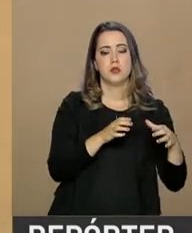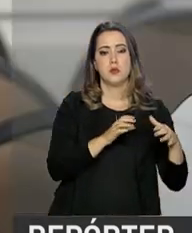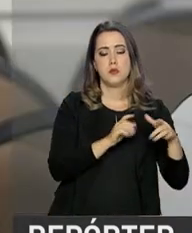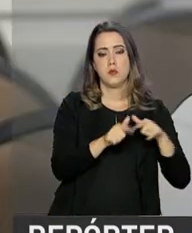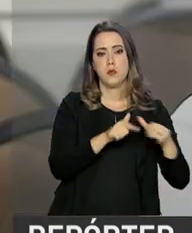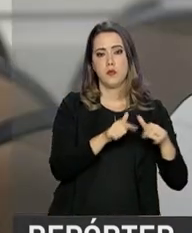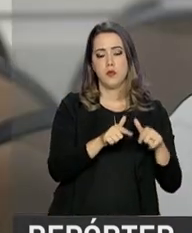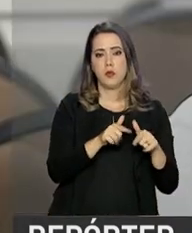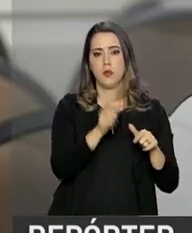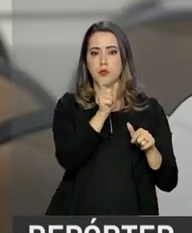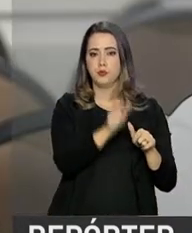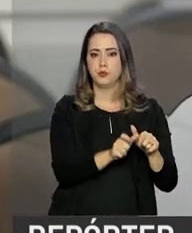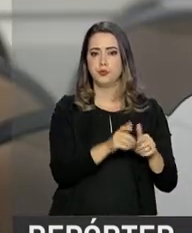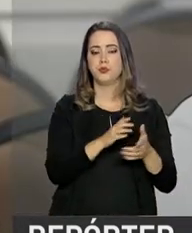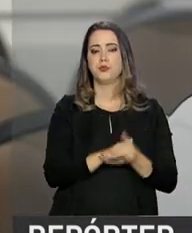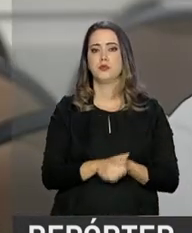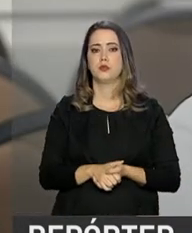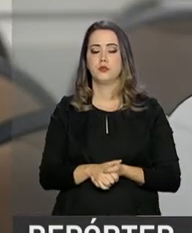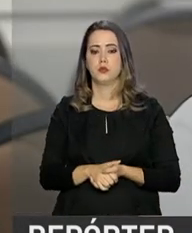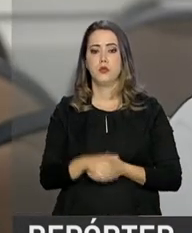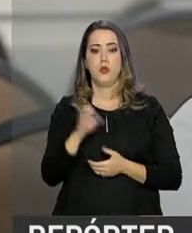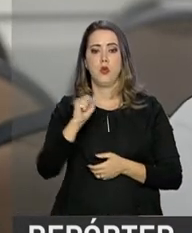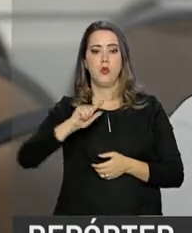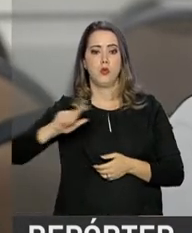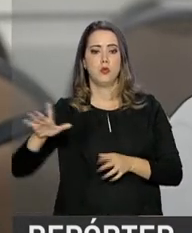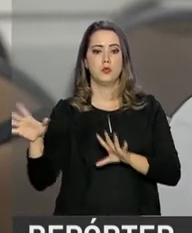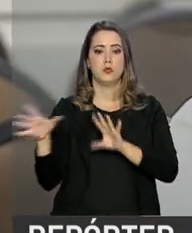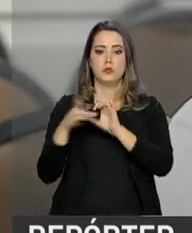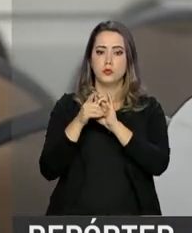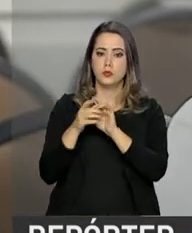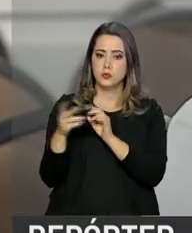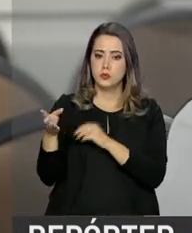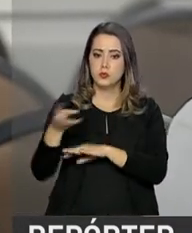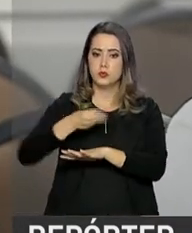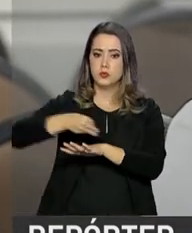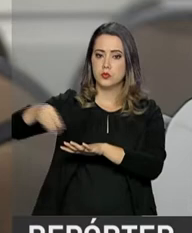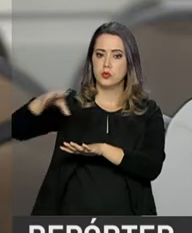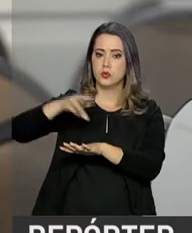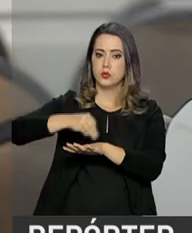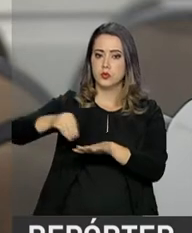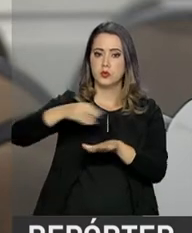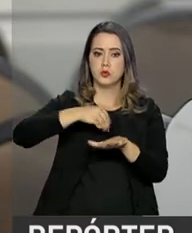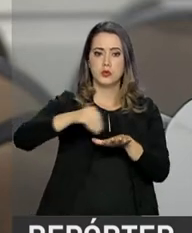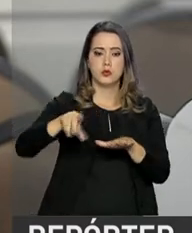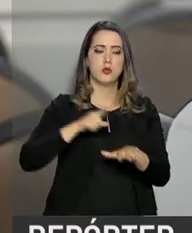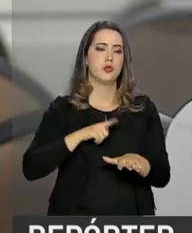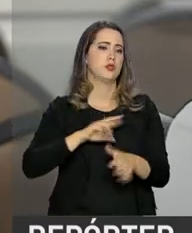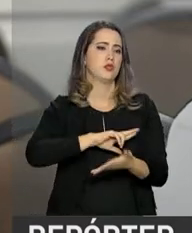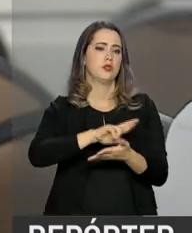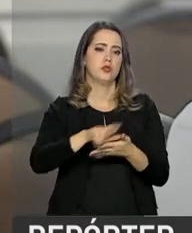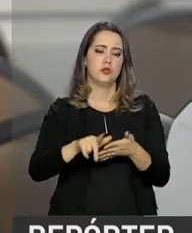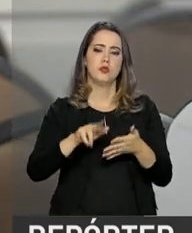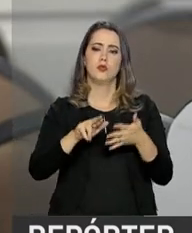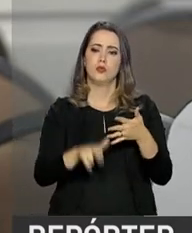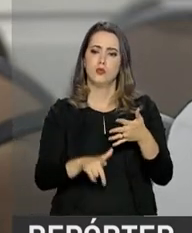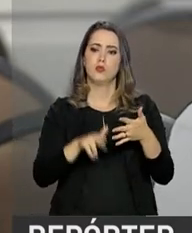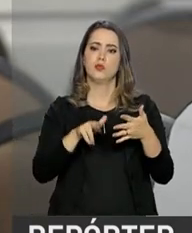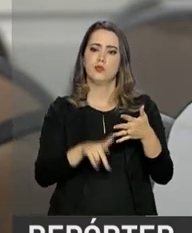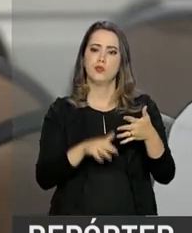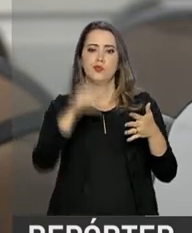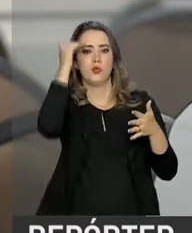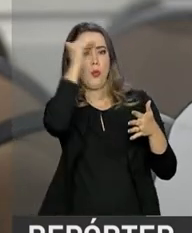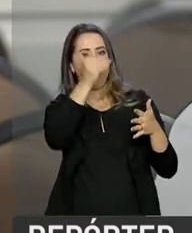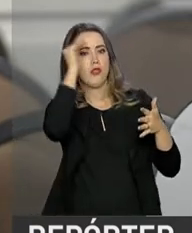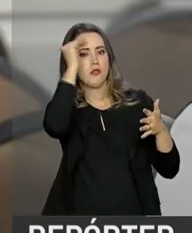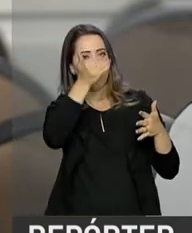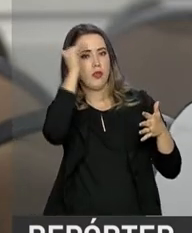então e social ele veio justamente para isso para fazer uma junção dessas informações a gente tem o que nós temos muitas obrigações né dentro